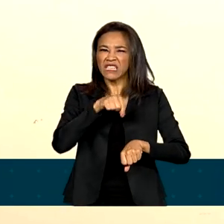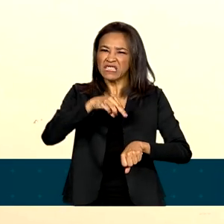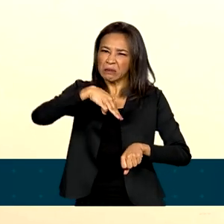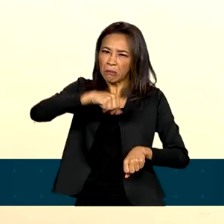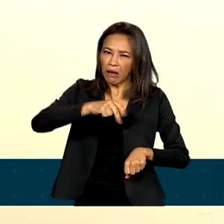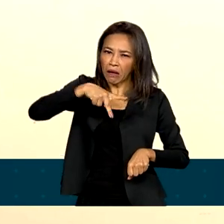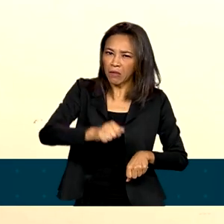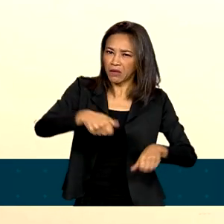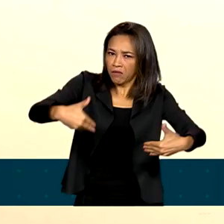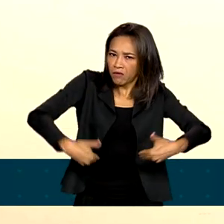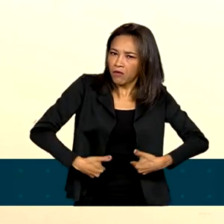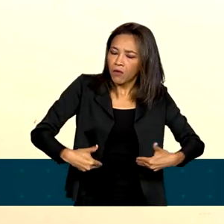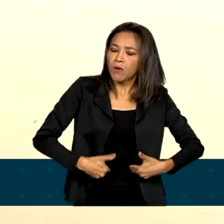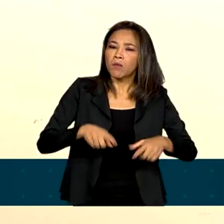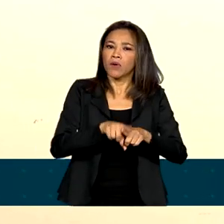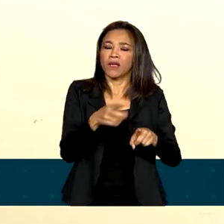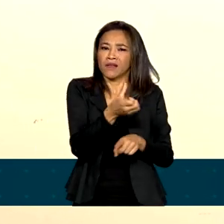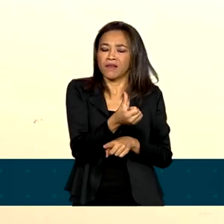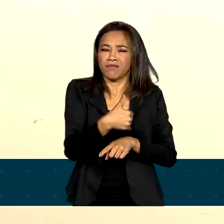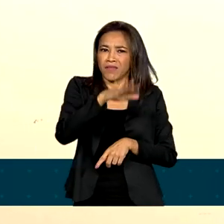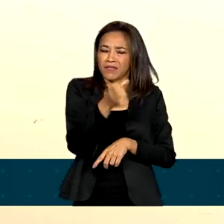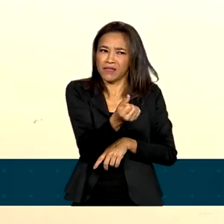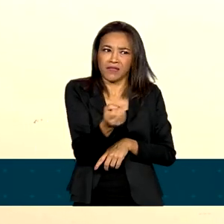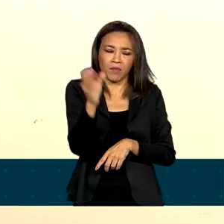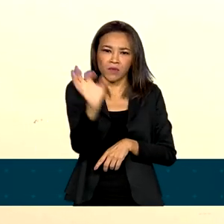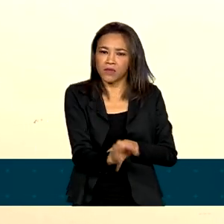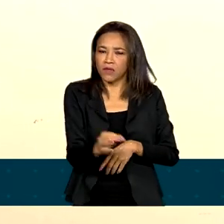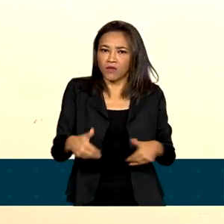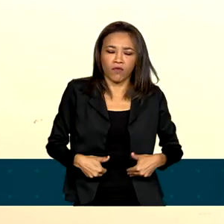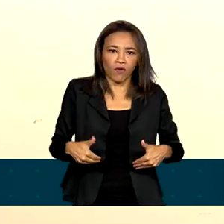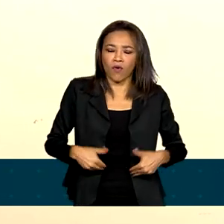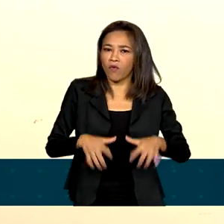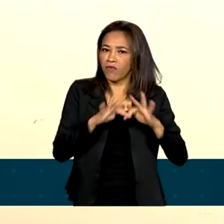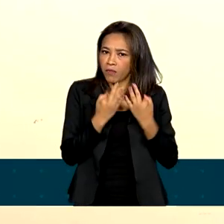mapa, entendendo que 70% das famílias que passam fome hoje no país são de pessoas pretas.